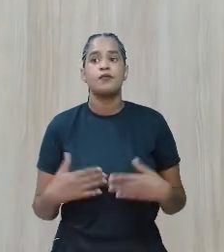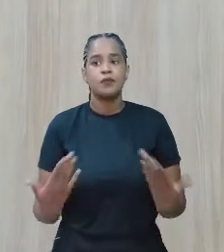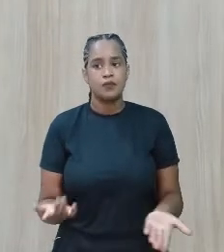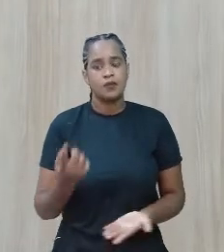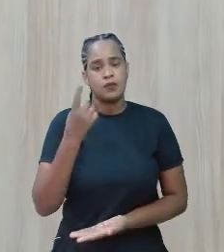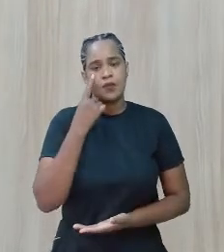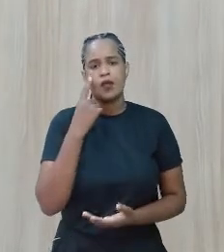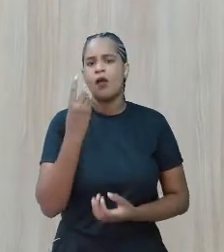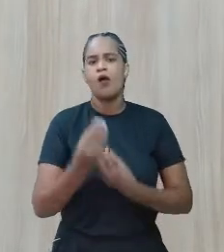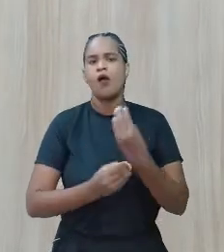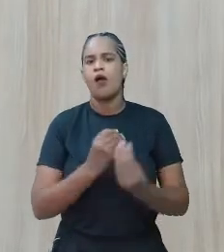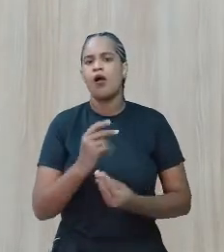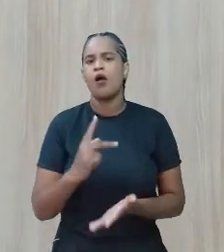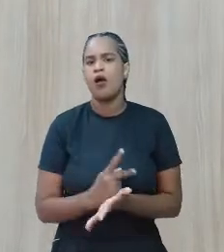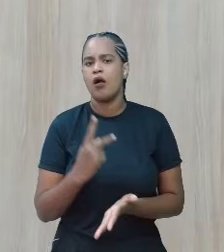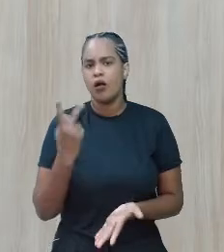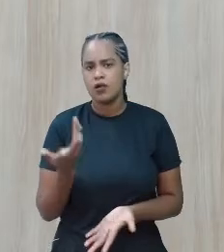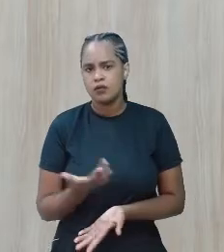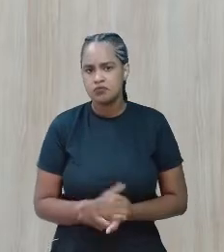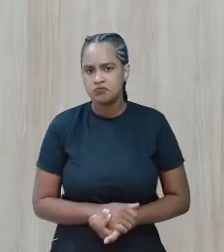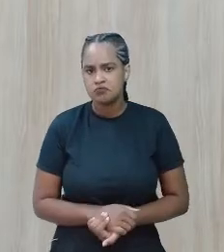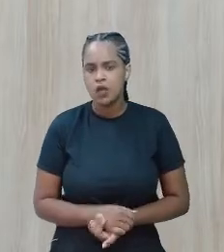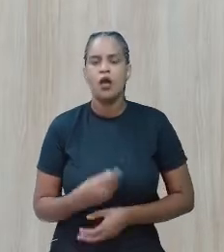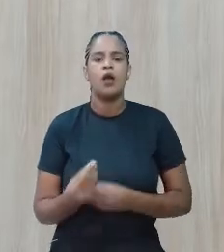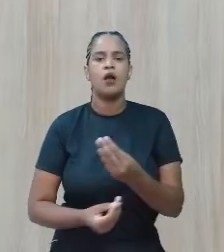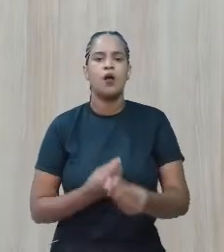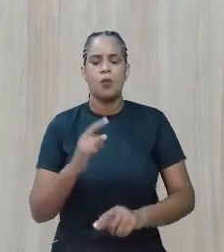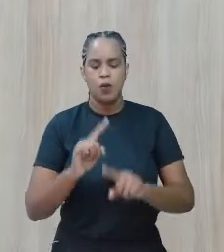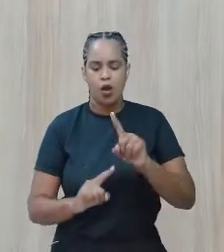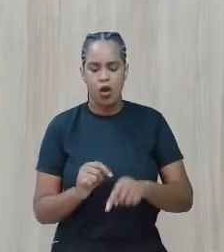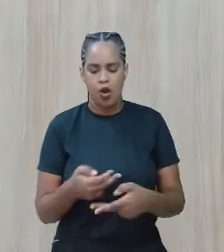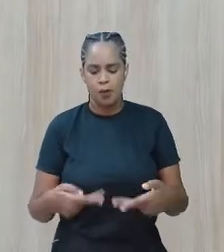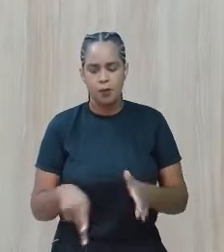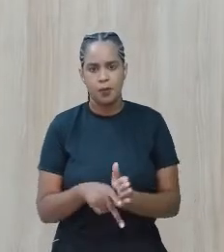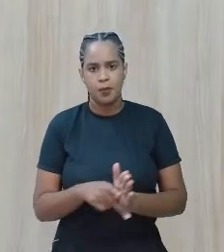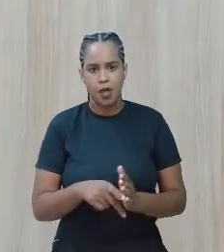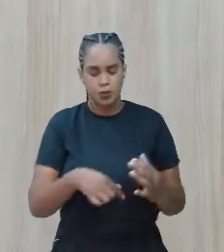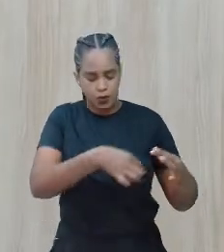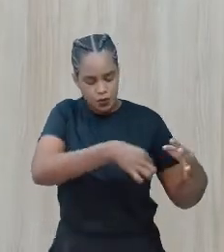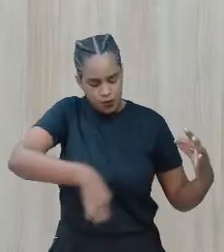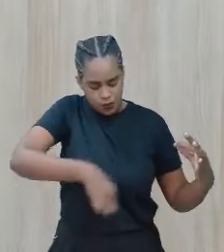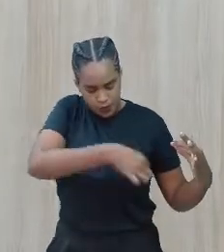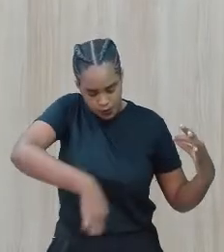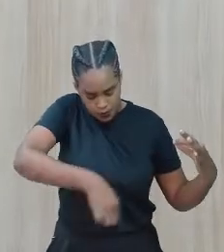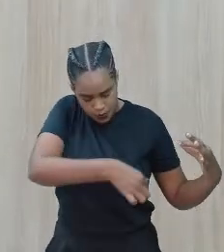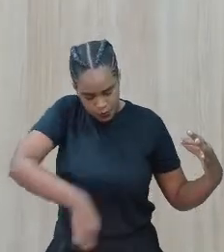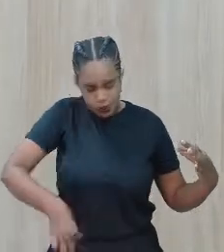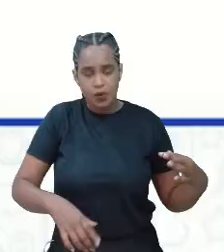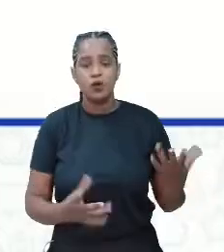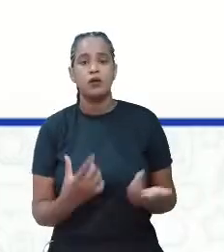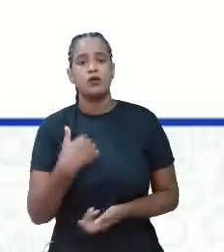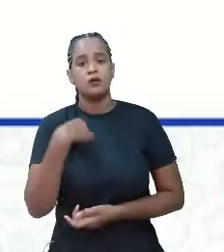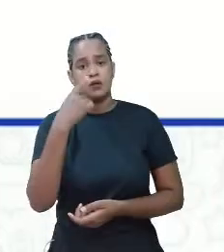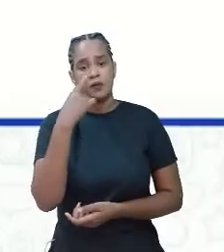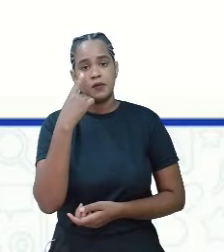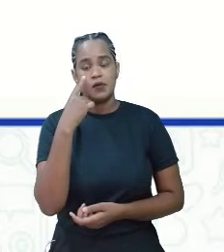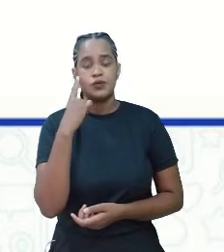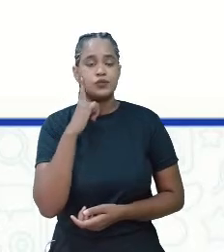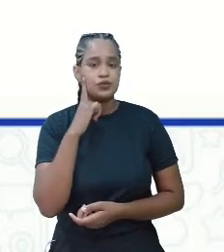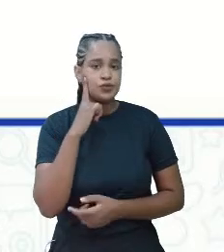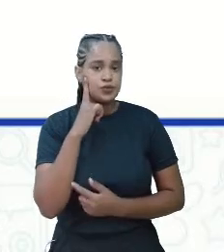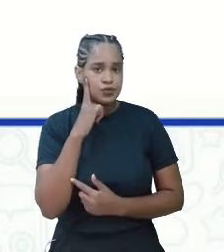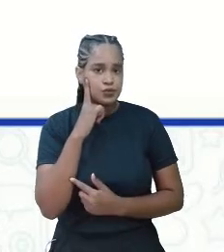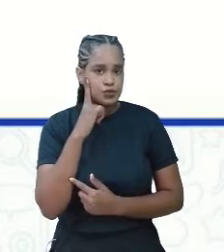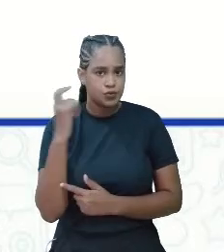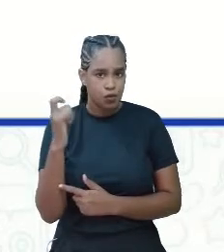Então, e como é que funciona, né, esses instrumentos de cordas? Né, os instrumentos de corda, o som tem a